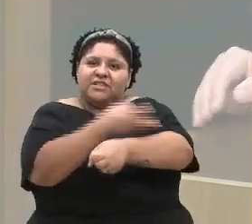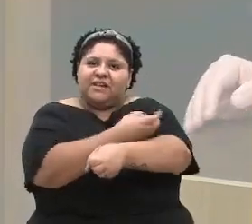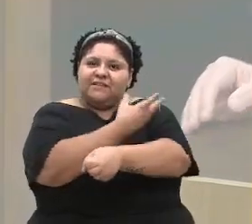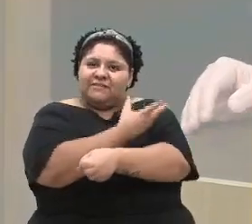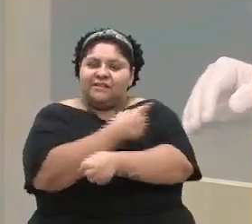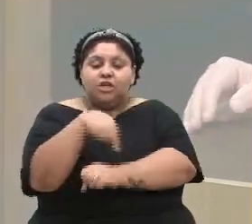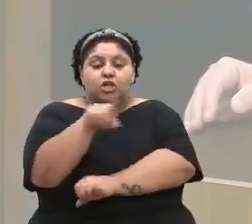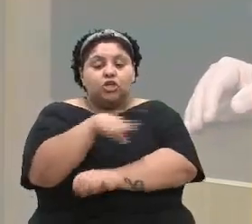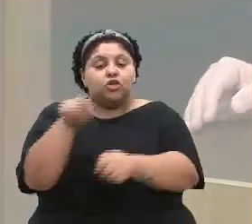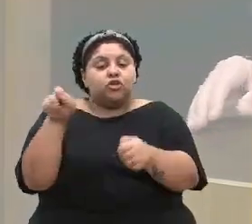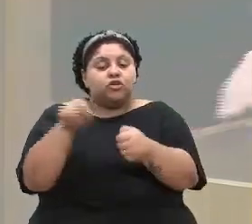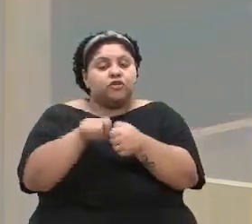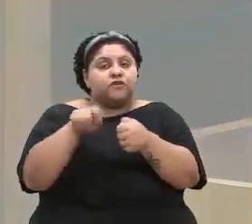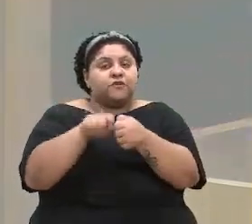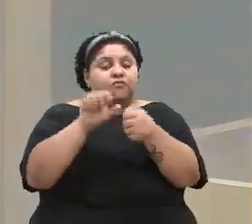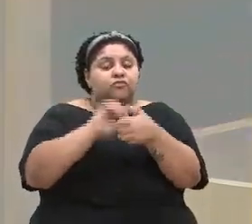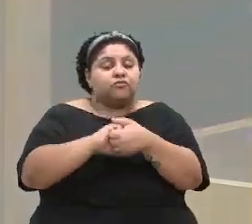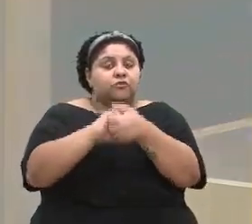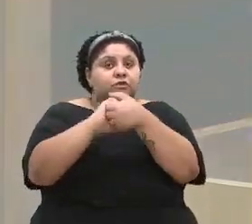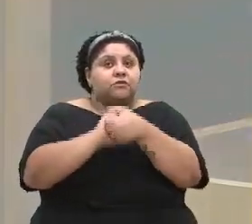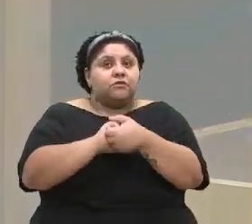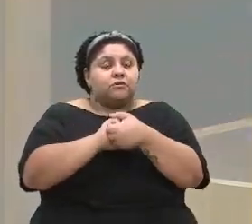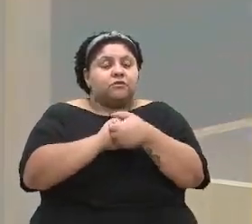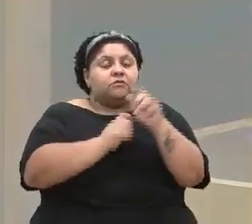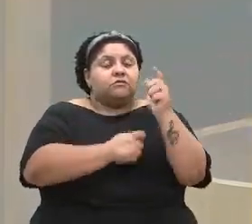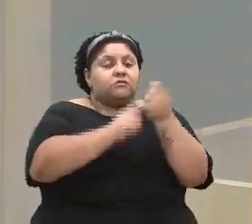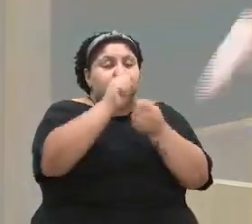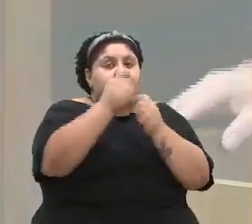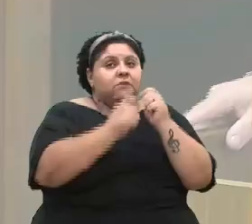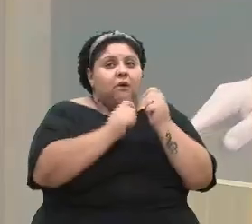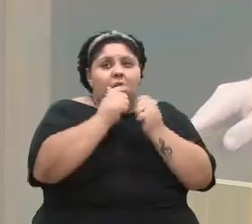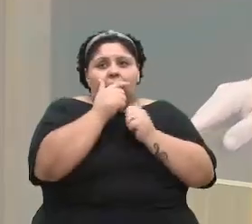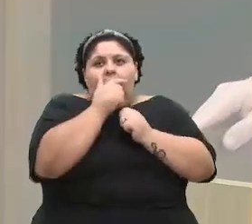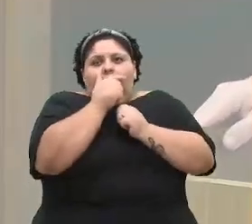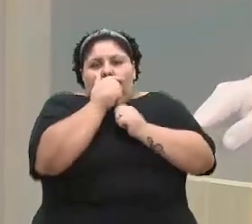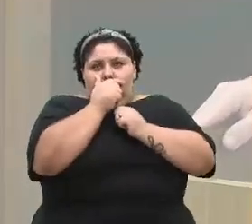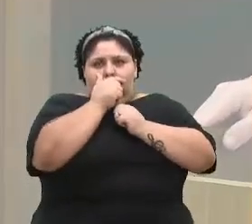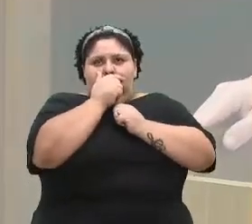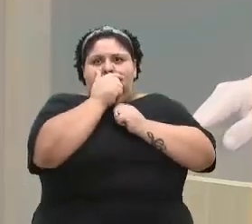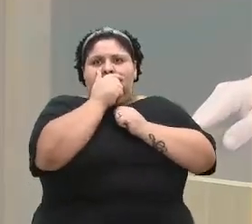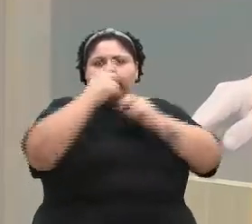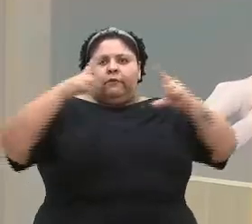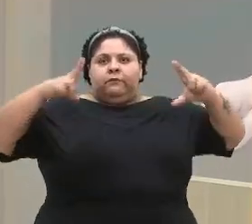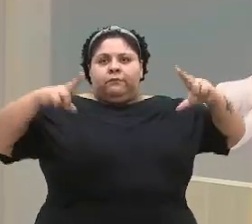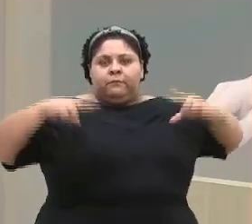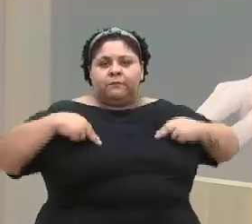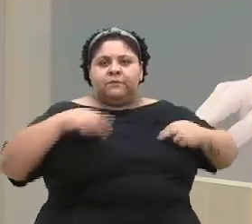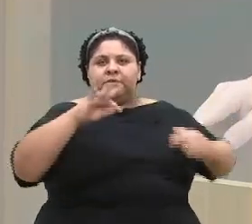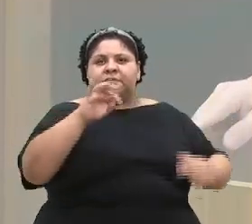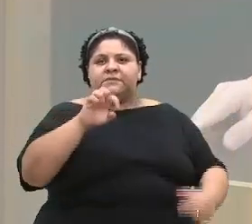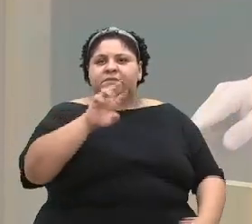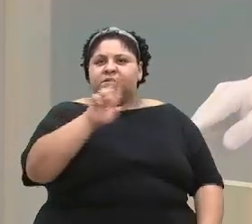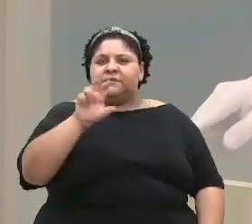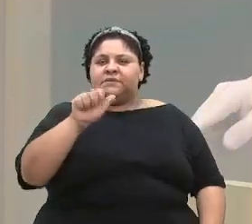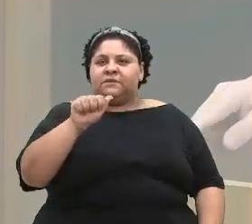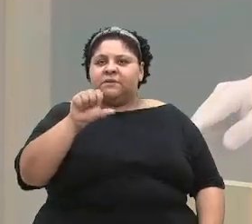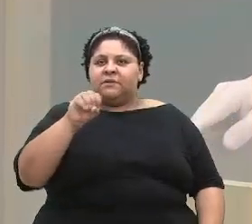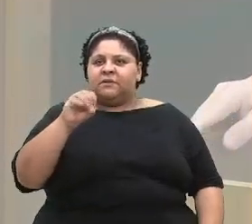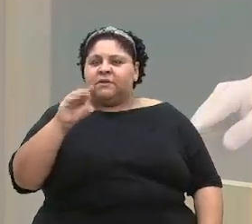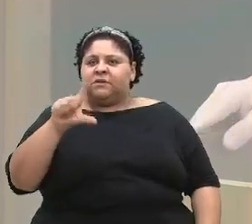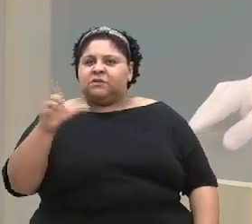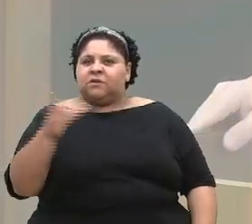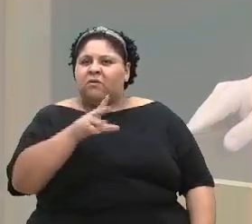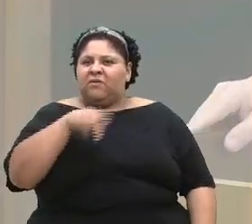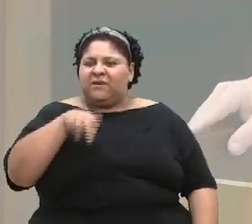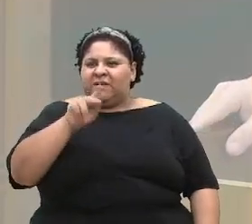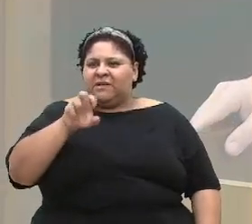nós fizemos também uma parceria com empresas, né, privadas, no caso, a Terra Sol e a Acessórios Queco,